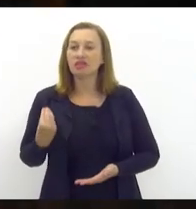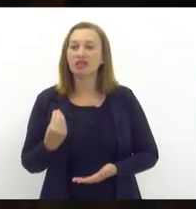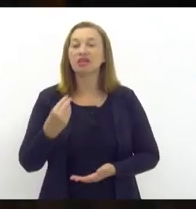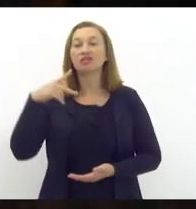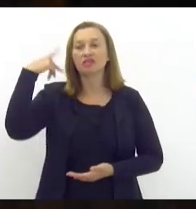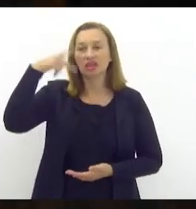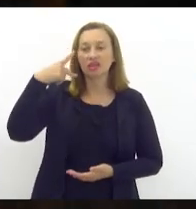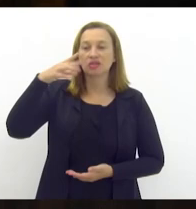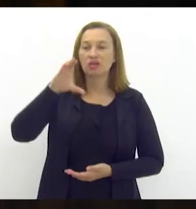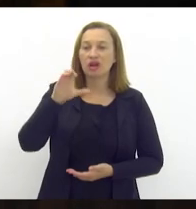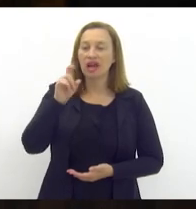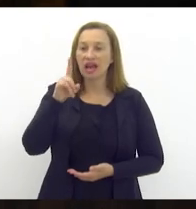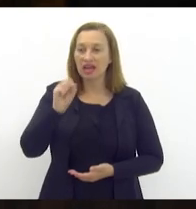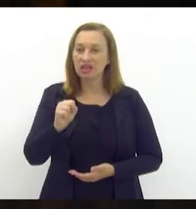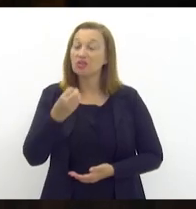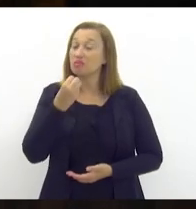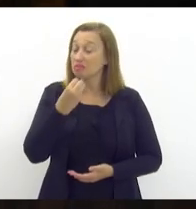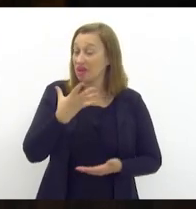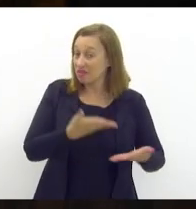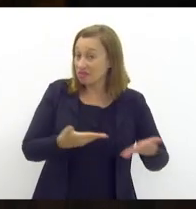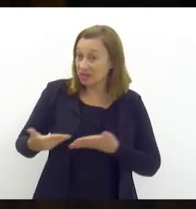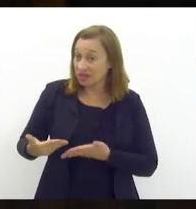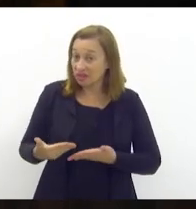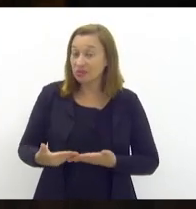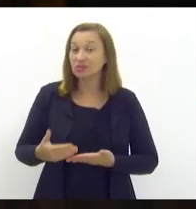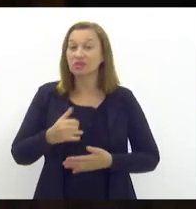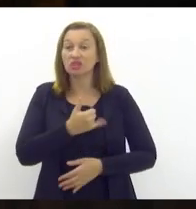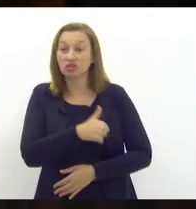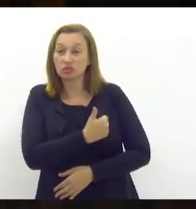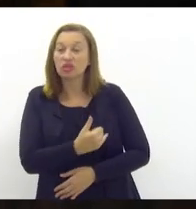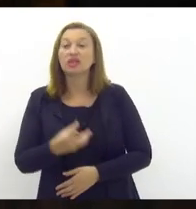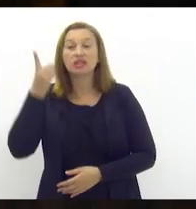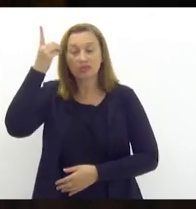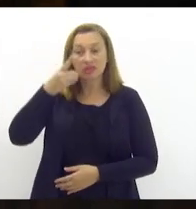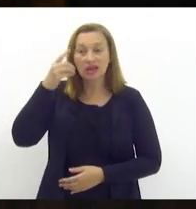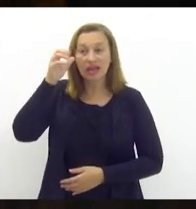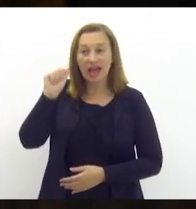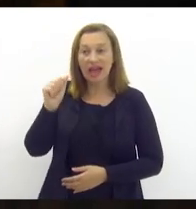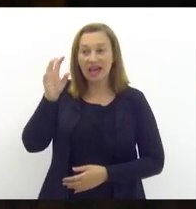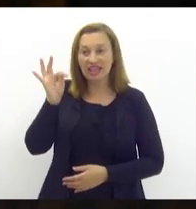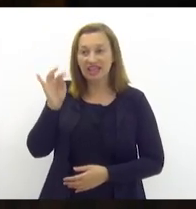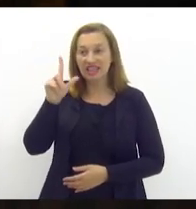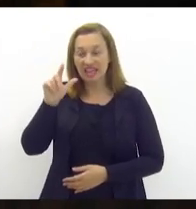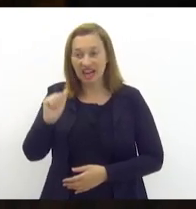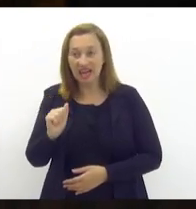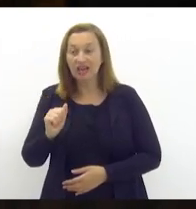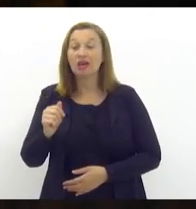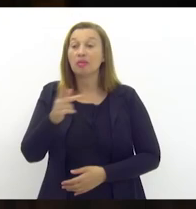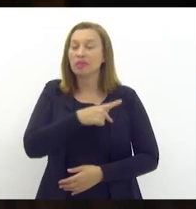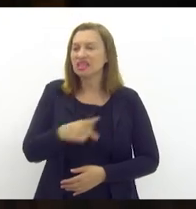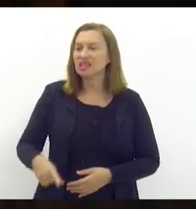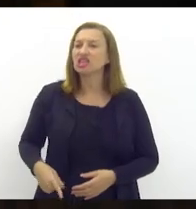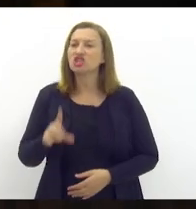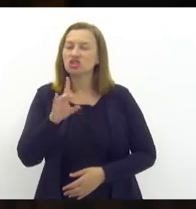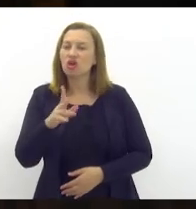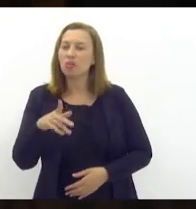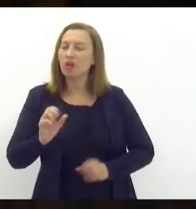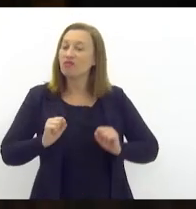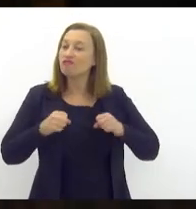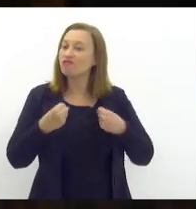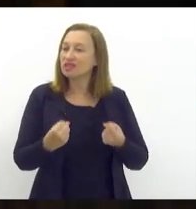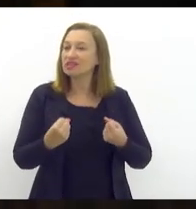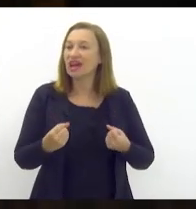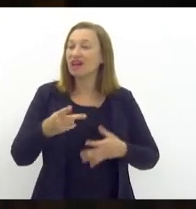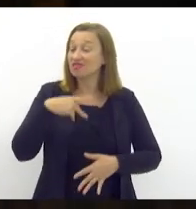Meriti. Seja bem-vindo a este parlamento. Deputado Átila Nunes, por presidente, favor. Presidente, apenas para reforçar